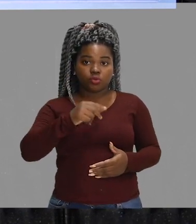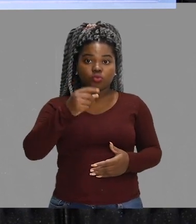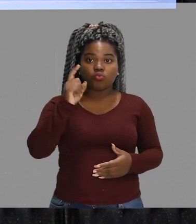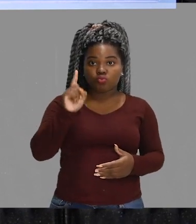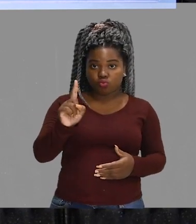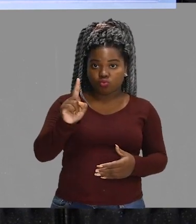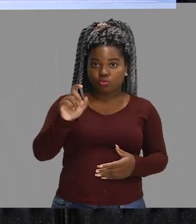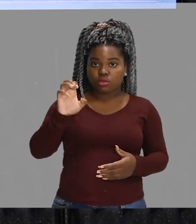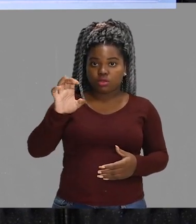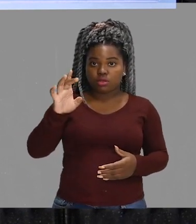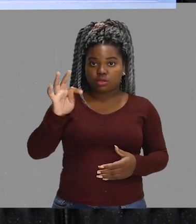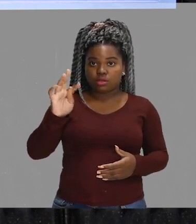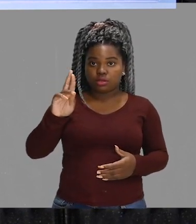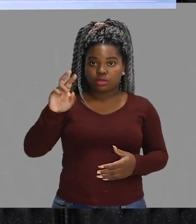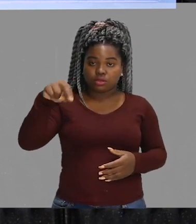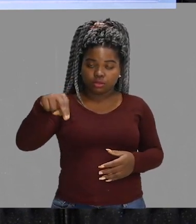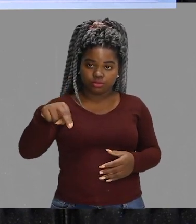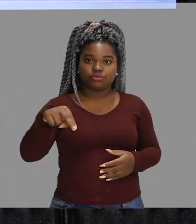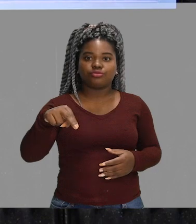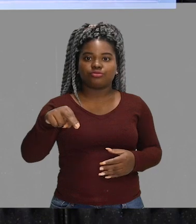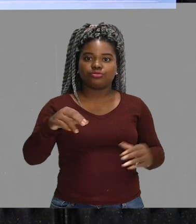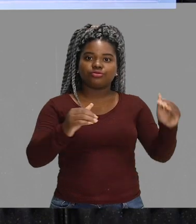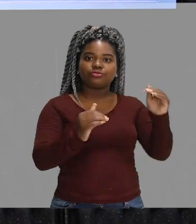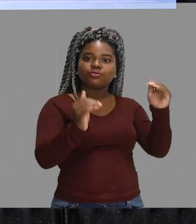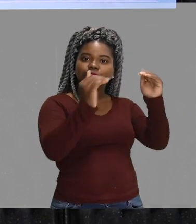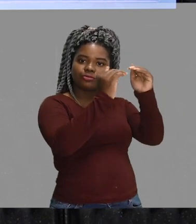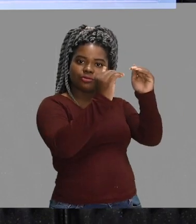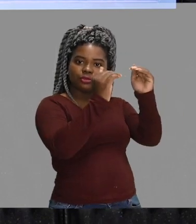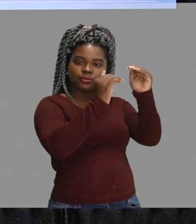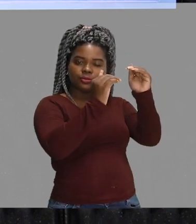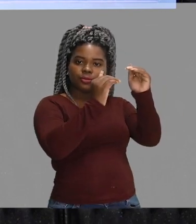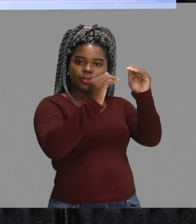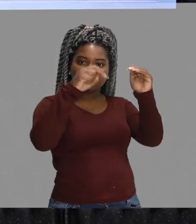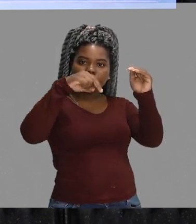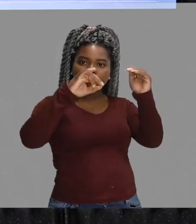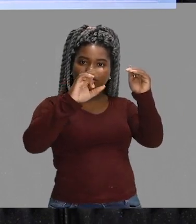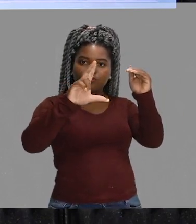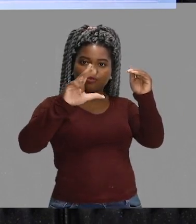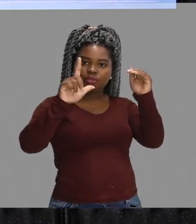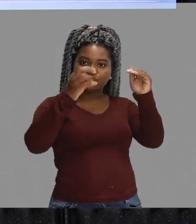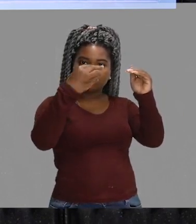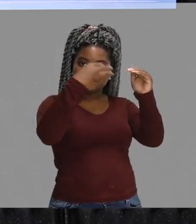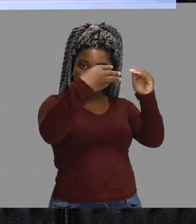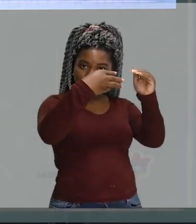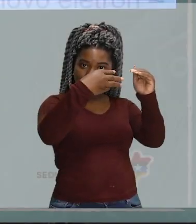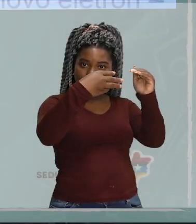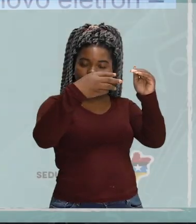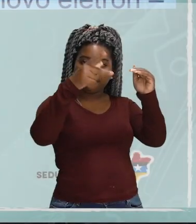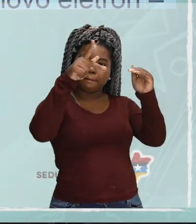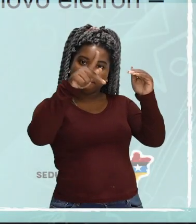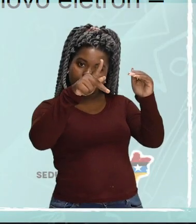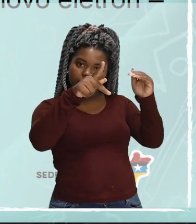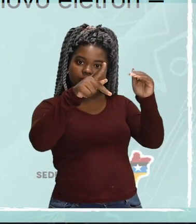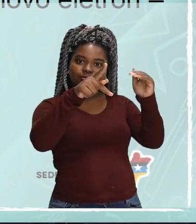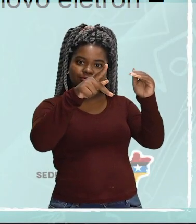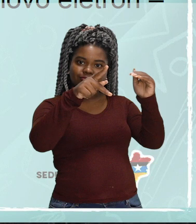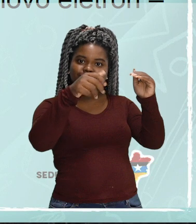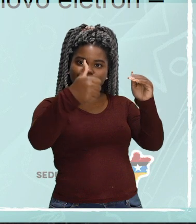o nível 3, subnível S, e vai seguindo, turma, sempre na diagonal, de cima para